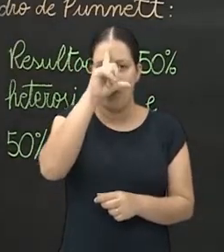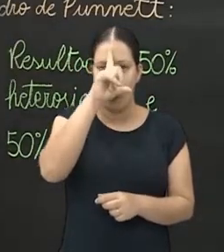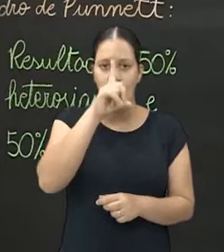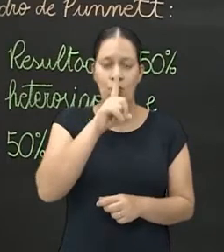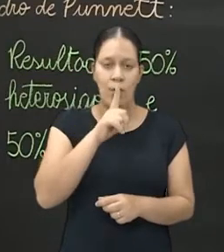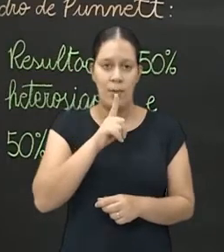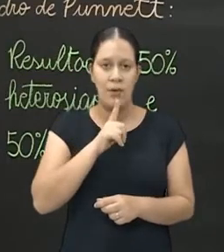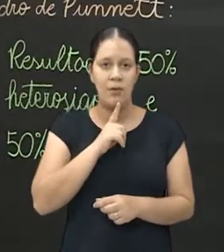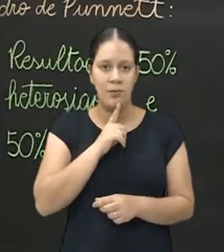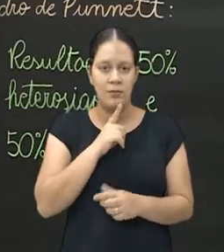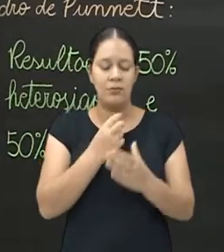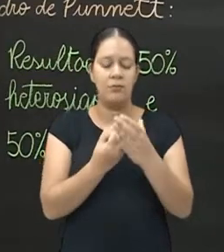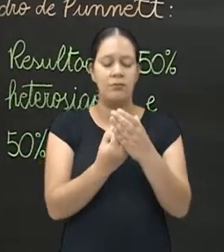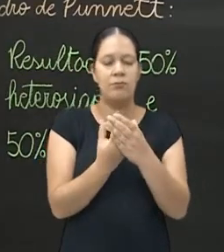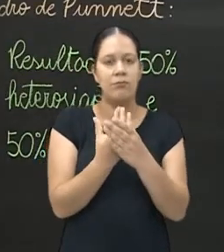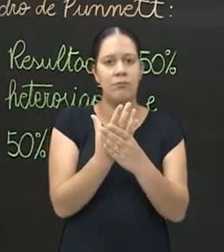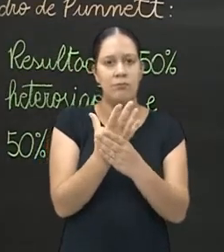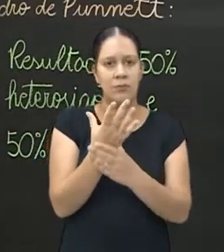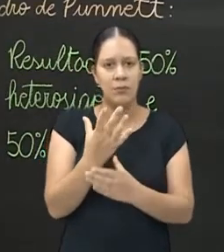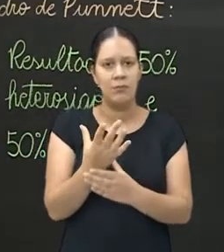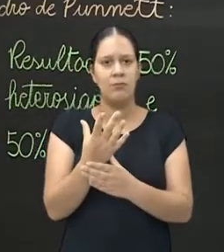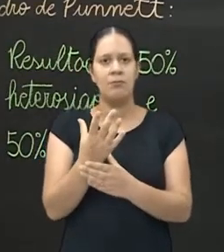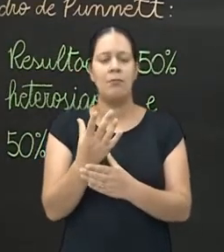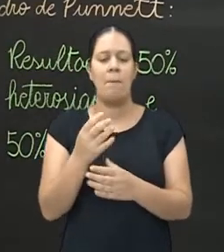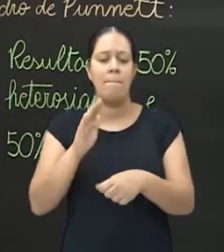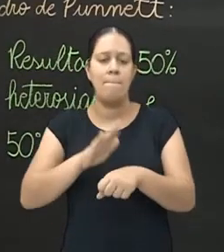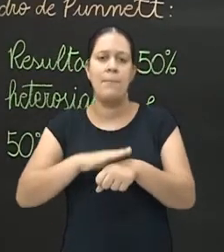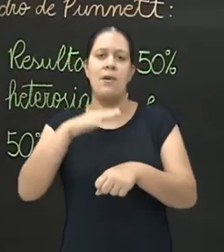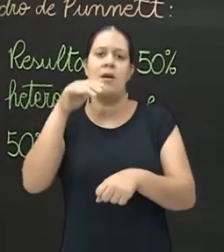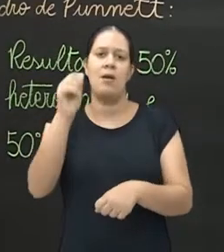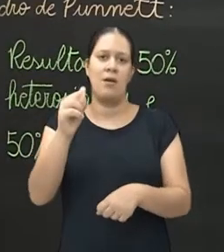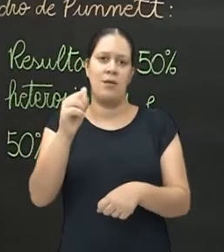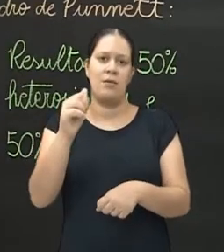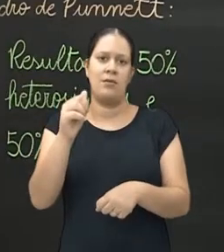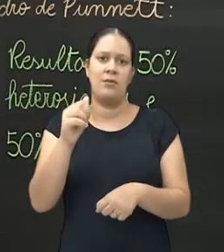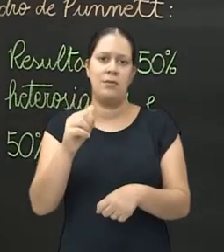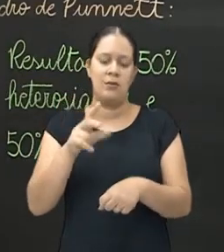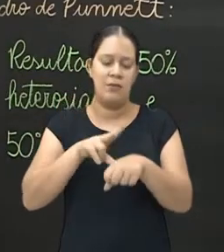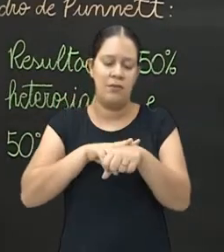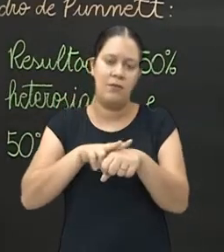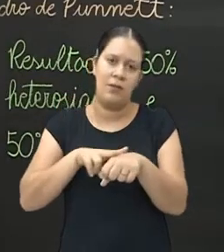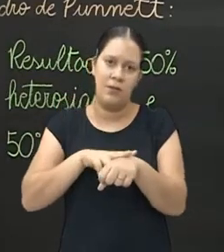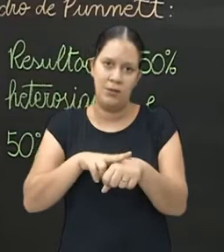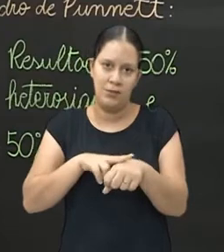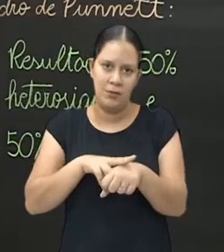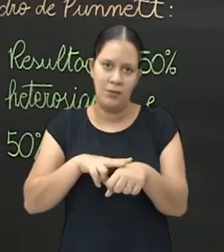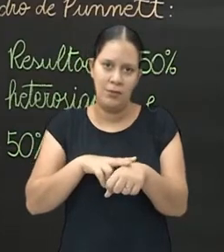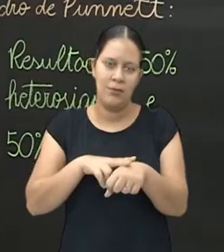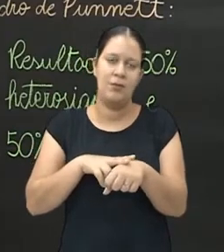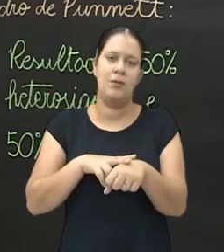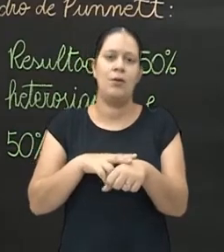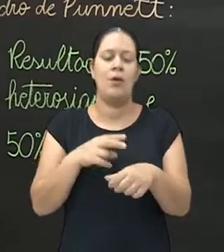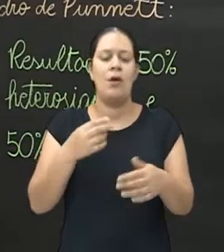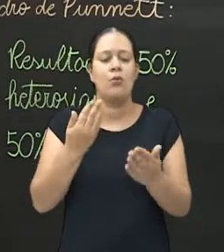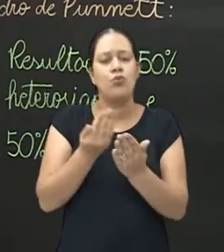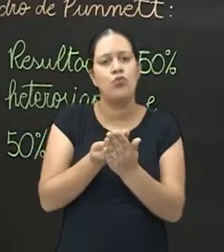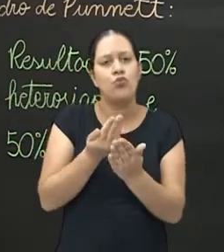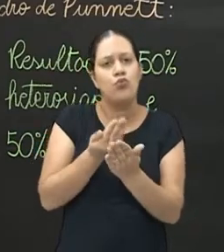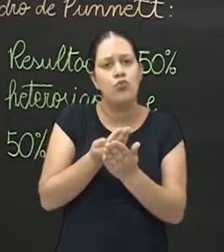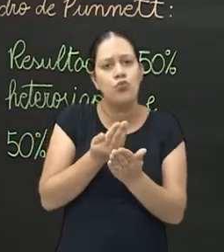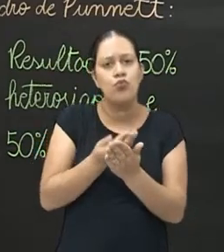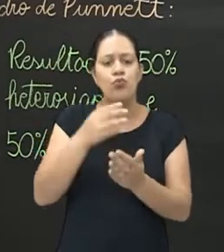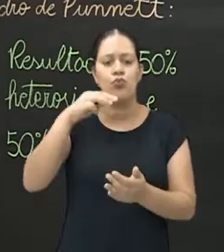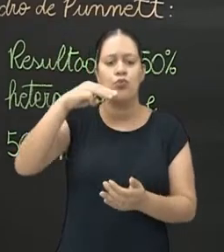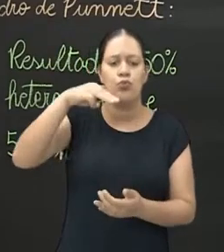nas ervilhas dominava sobre a verde. Foi uma observação. Nasceu aí, a partir dos estudos de